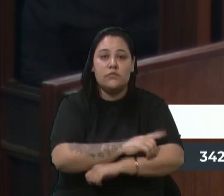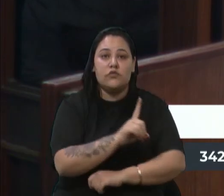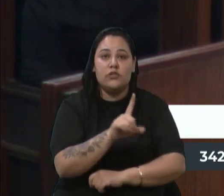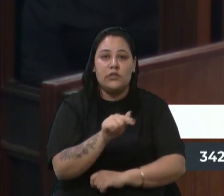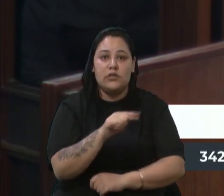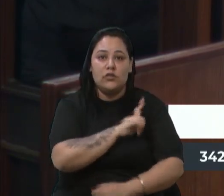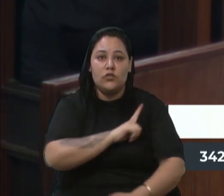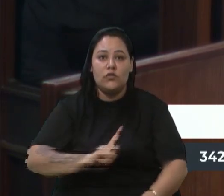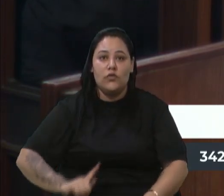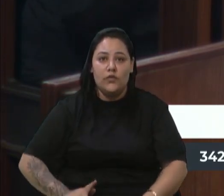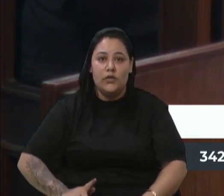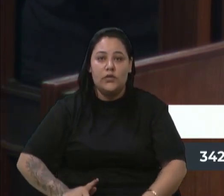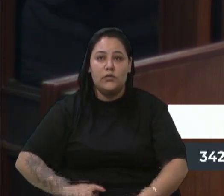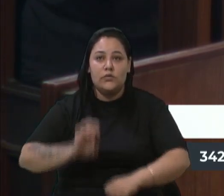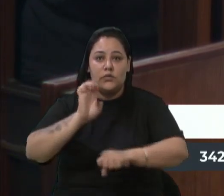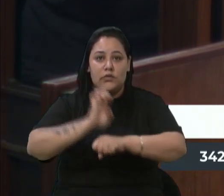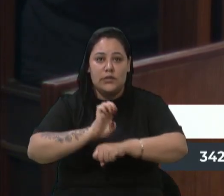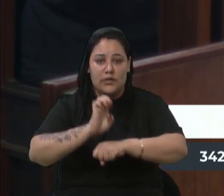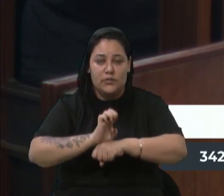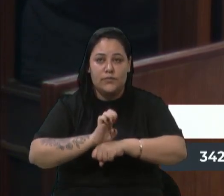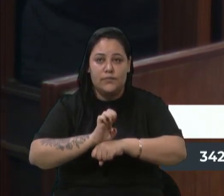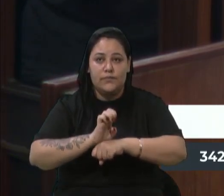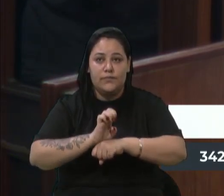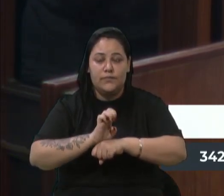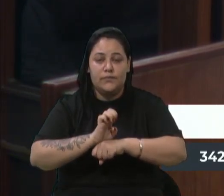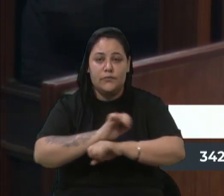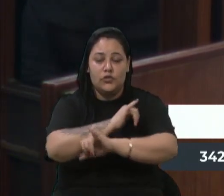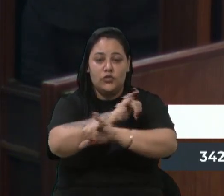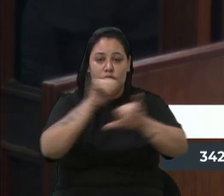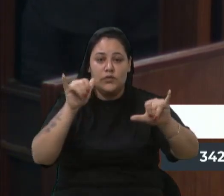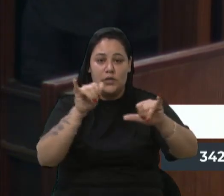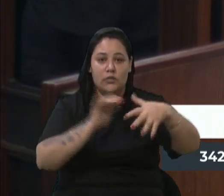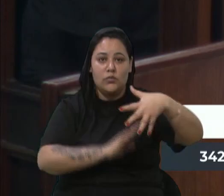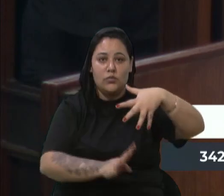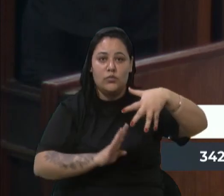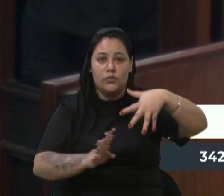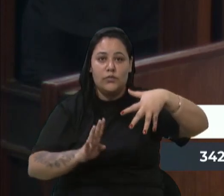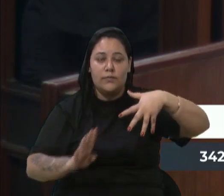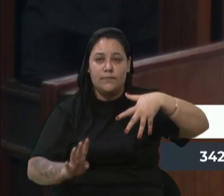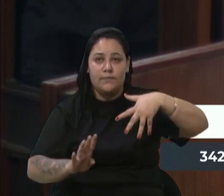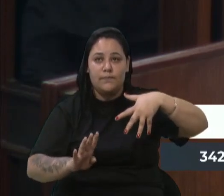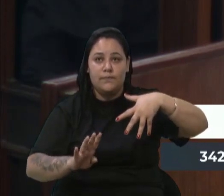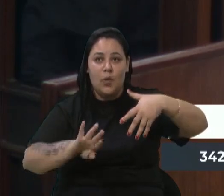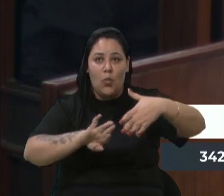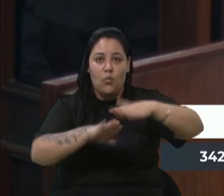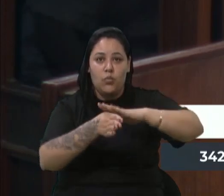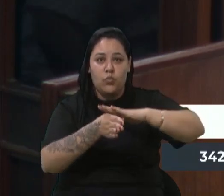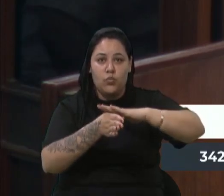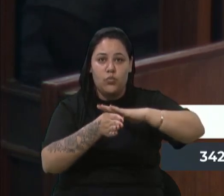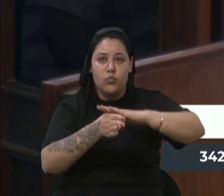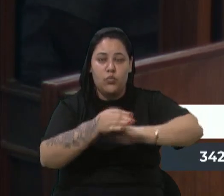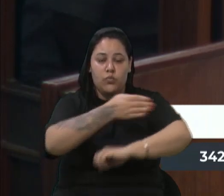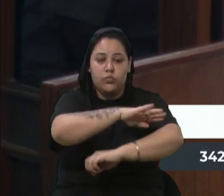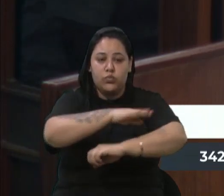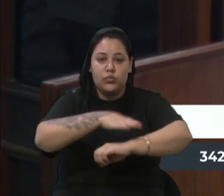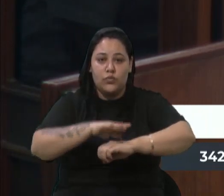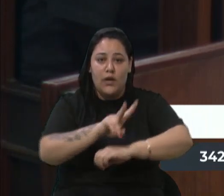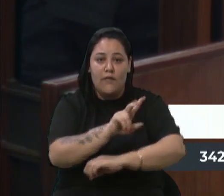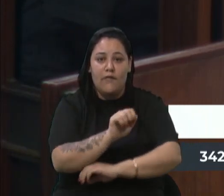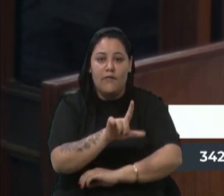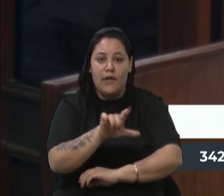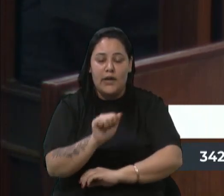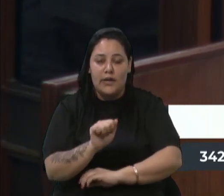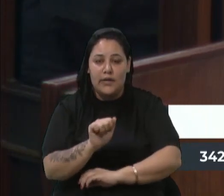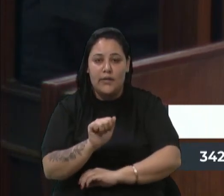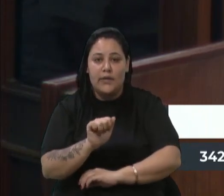e a concessionária Caminhos da Serra Gaúcha anunciaram que os pedágios serão implantados na área da concessão da Serra do Vale do Caí,